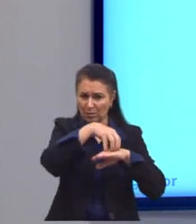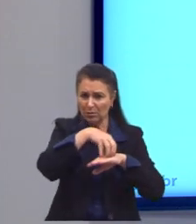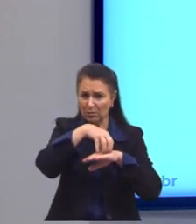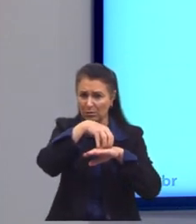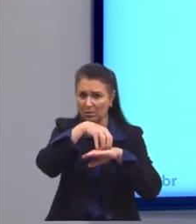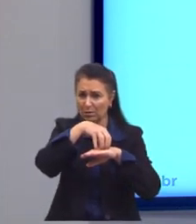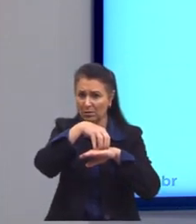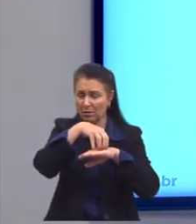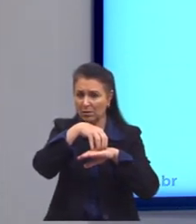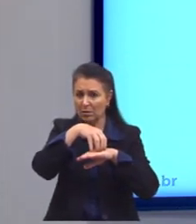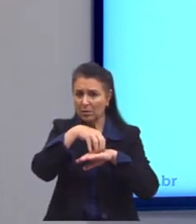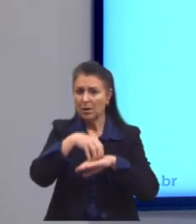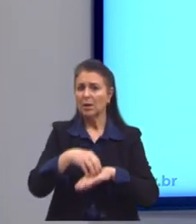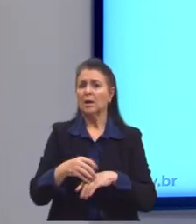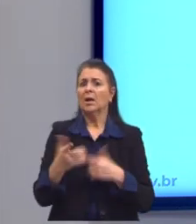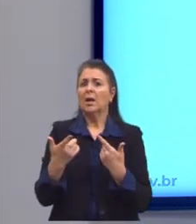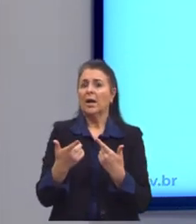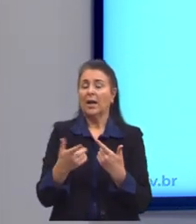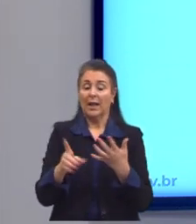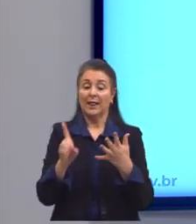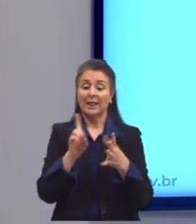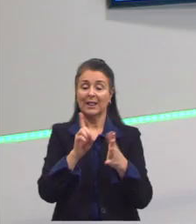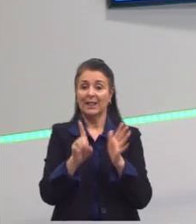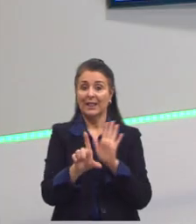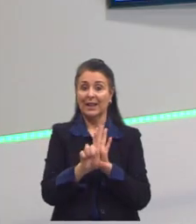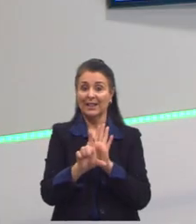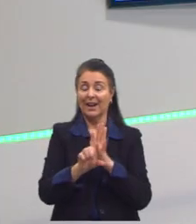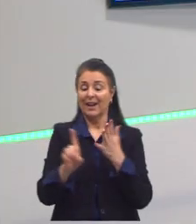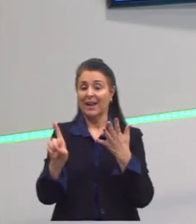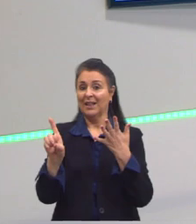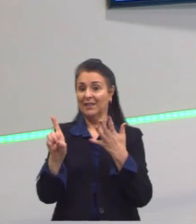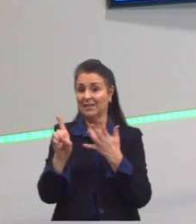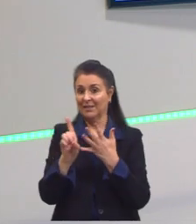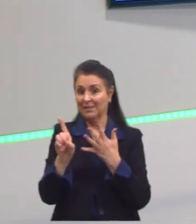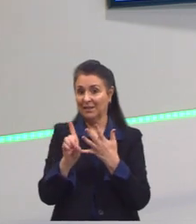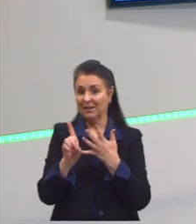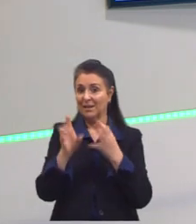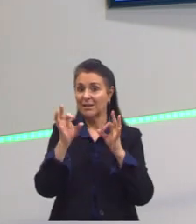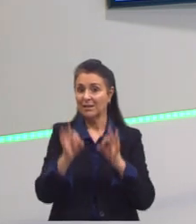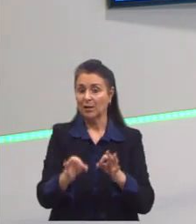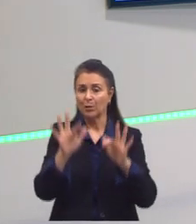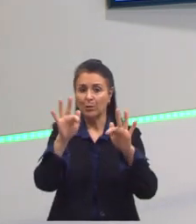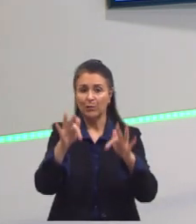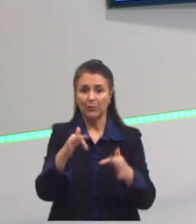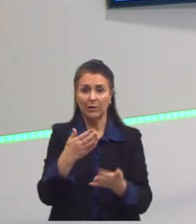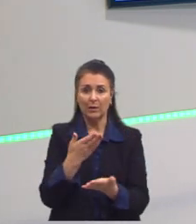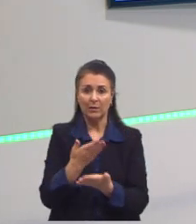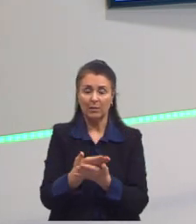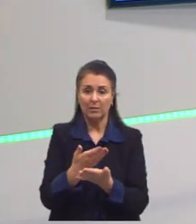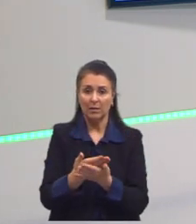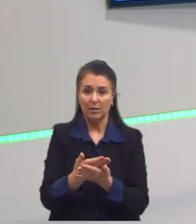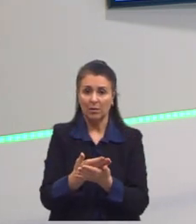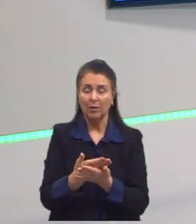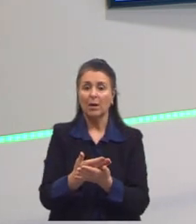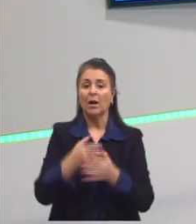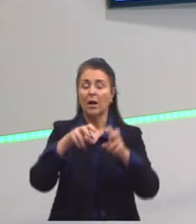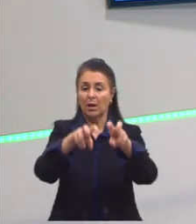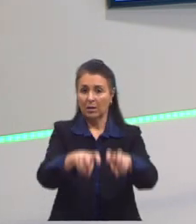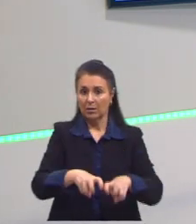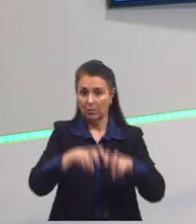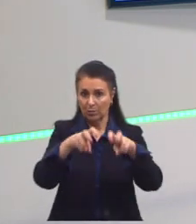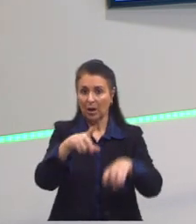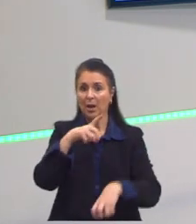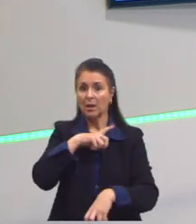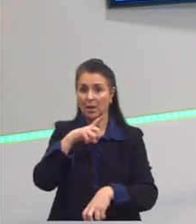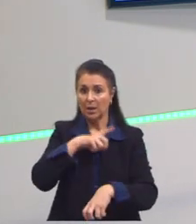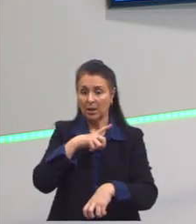ó justamente com a dele tá a gurizada vamos ficando por aqui certo então nossa aula e de agricultura se